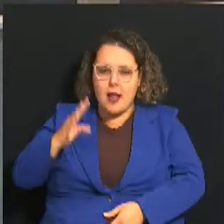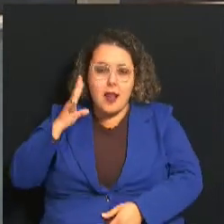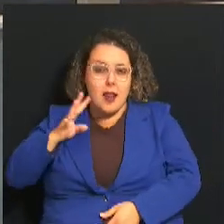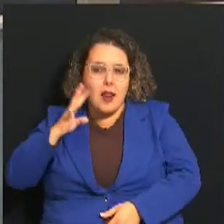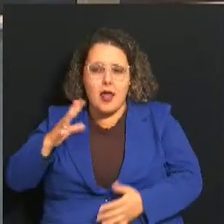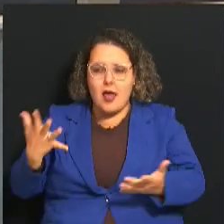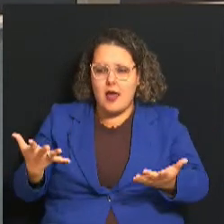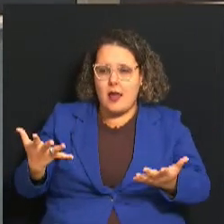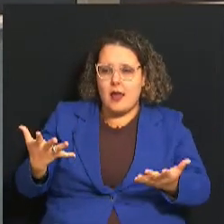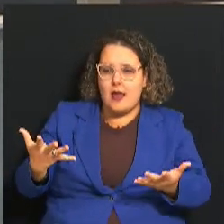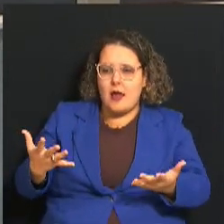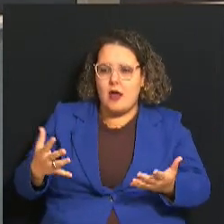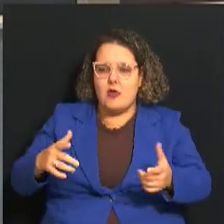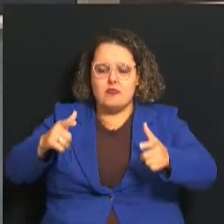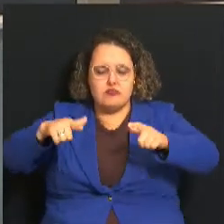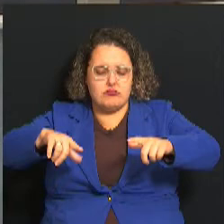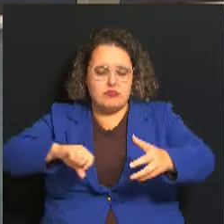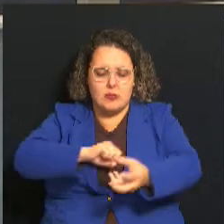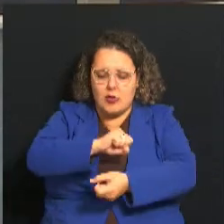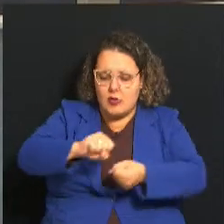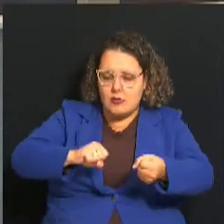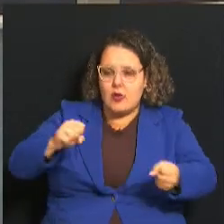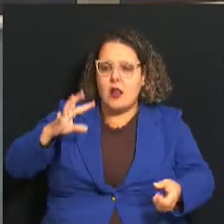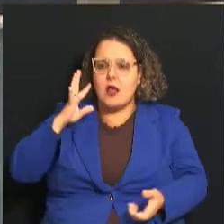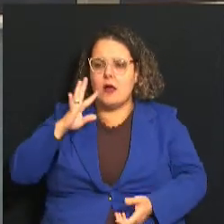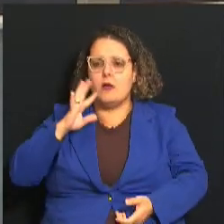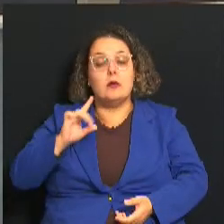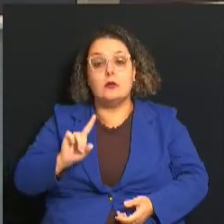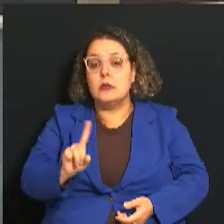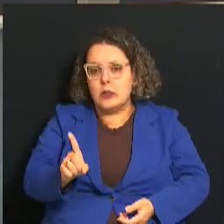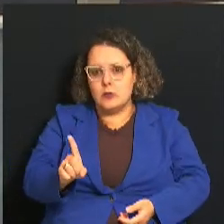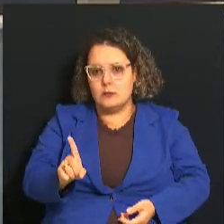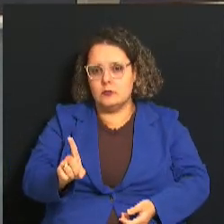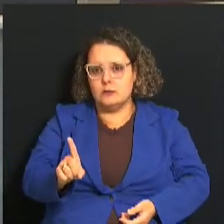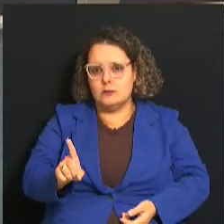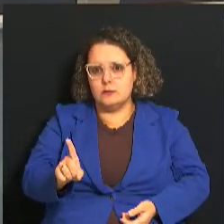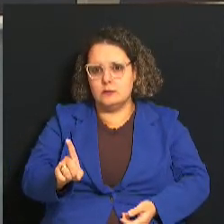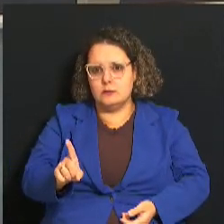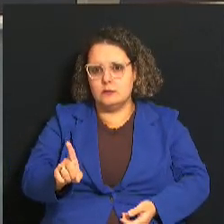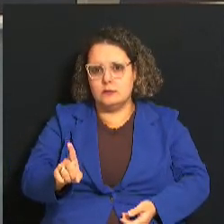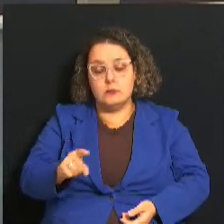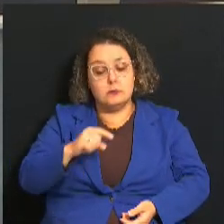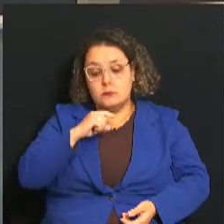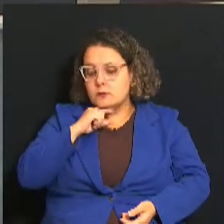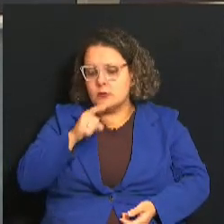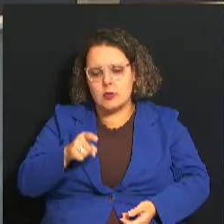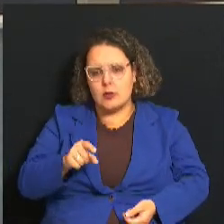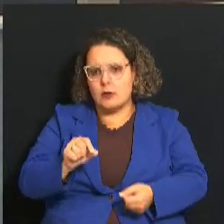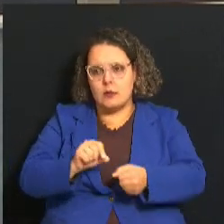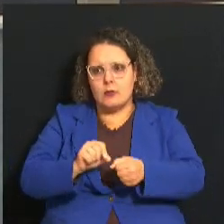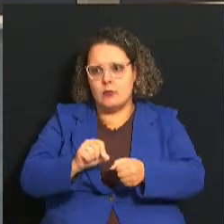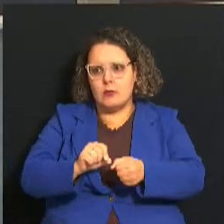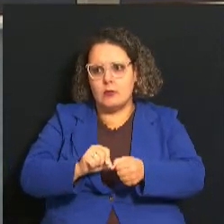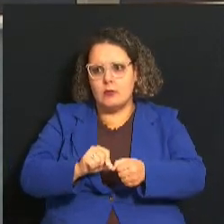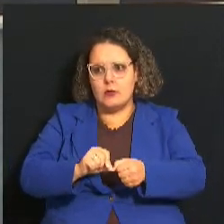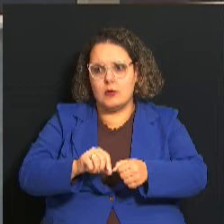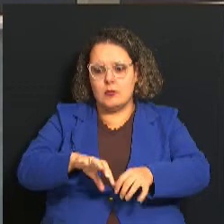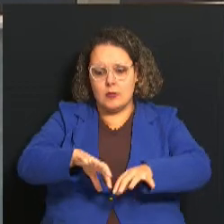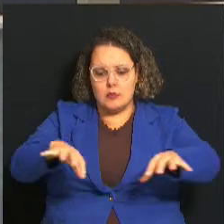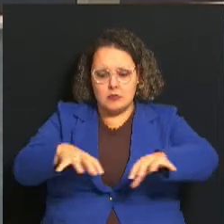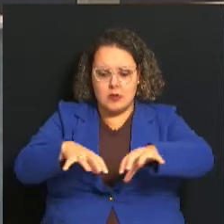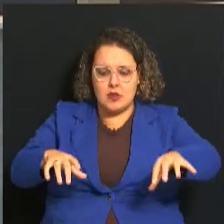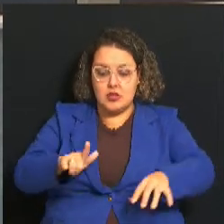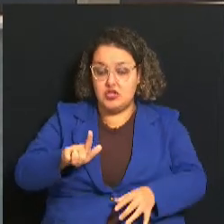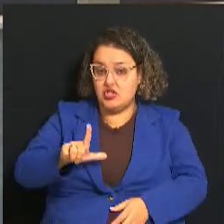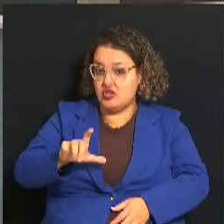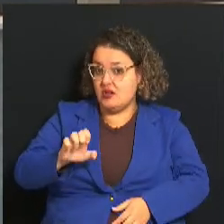um lugar sustentável, bem bacana? Não. Ninguém ali fez desmembramento de gleba,